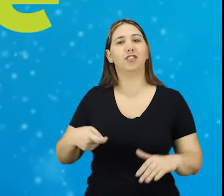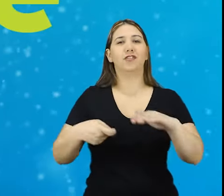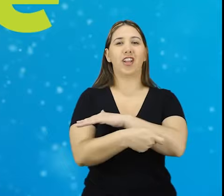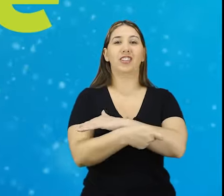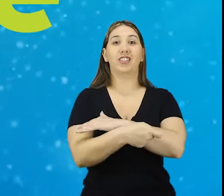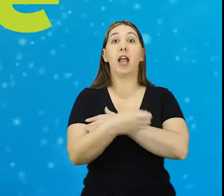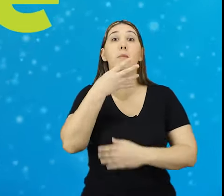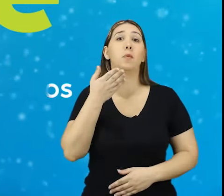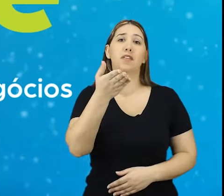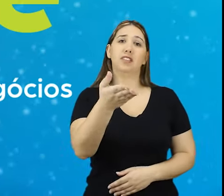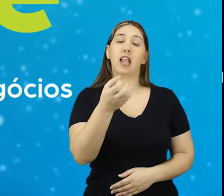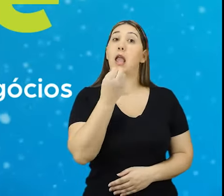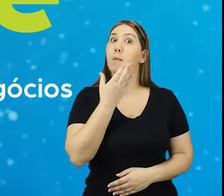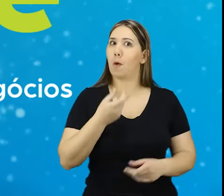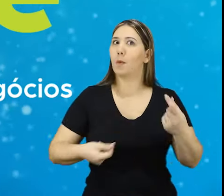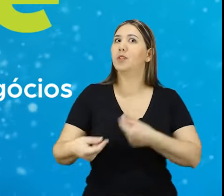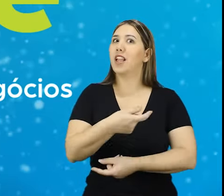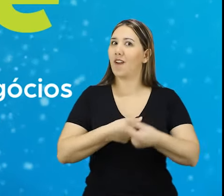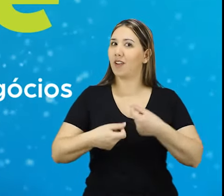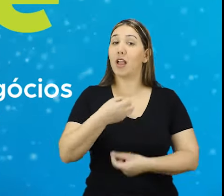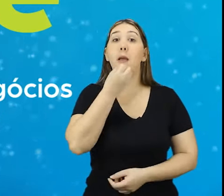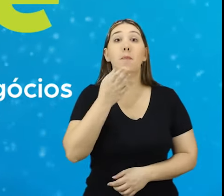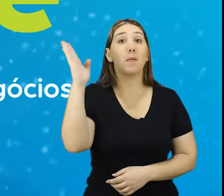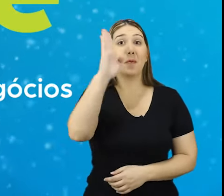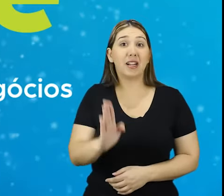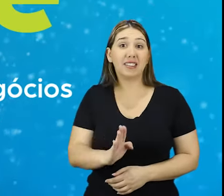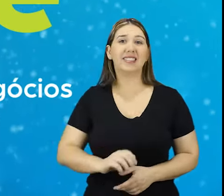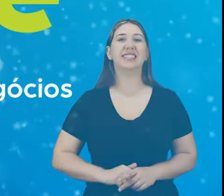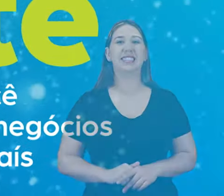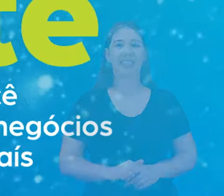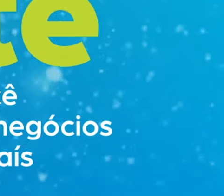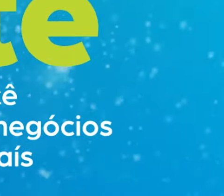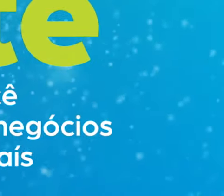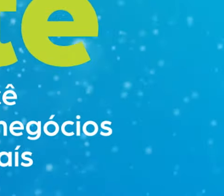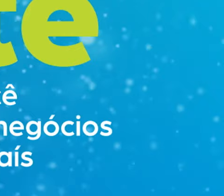Bom para você, bom para os negócios, bom para o país.